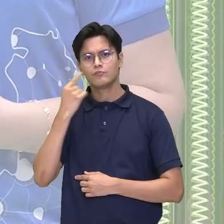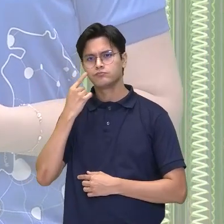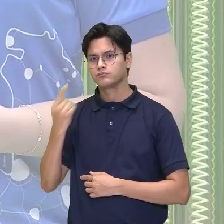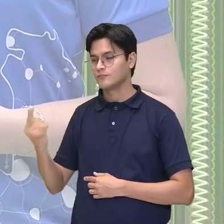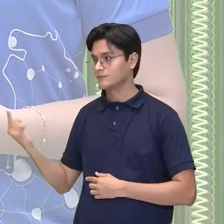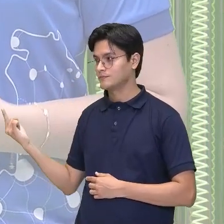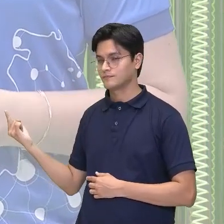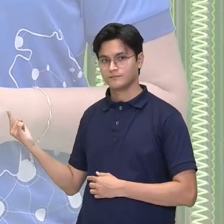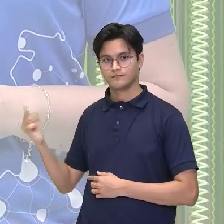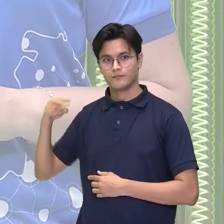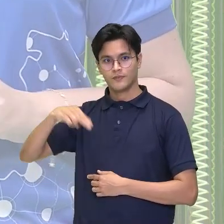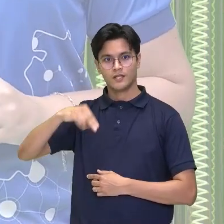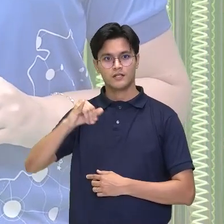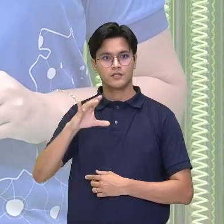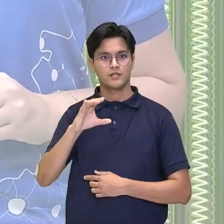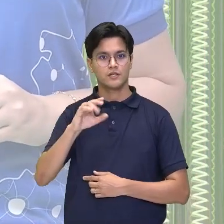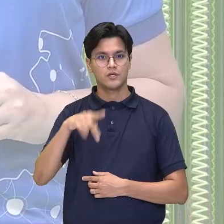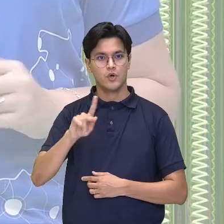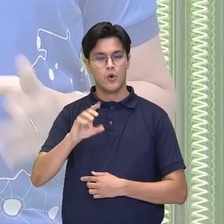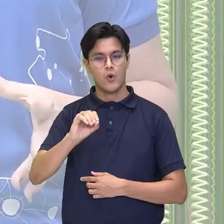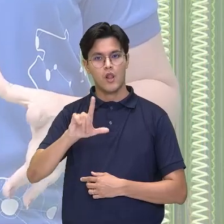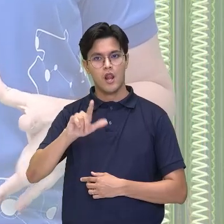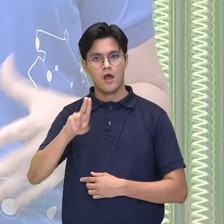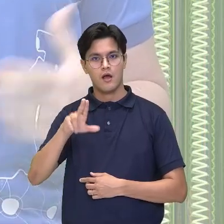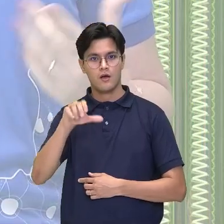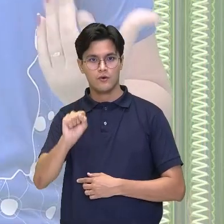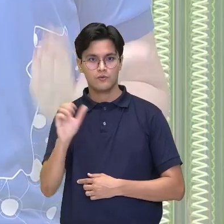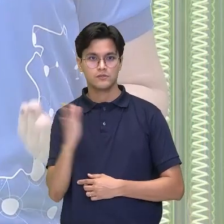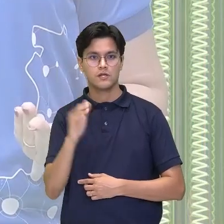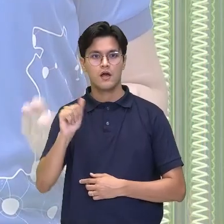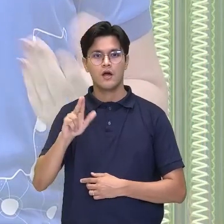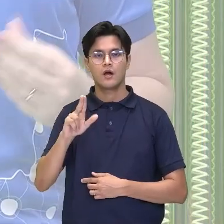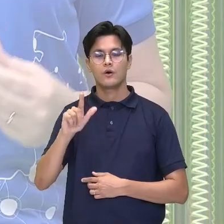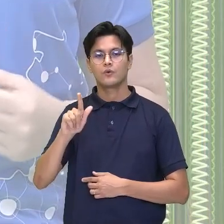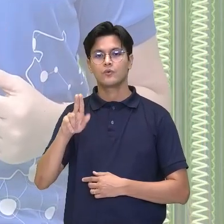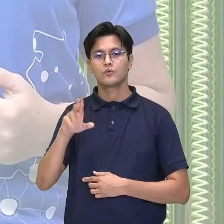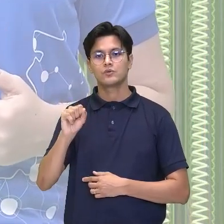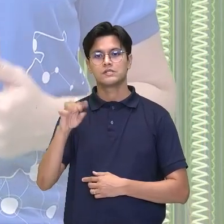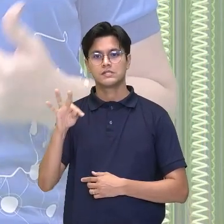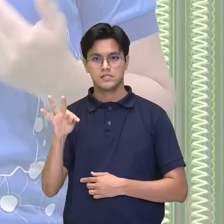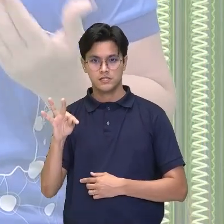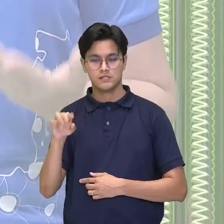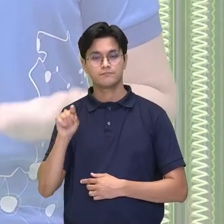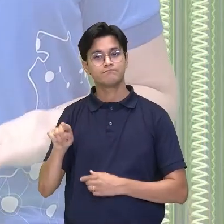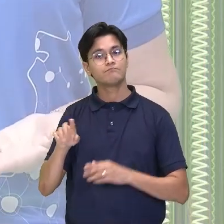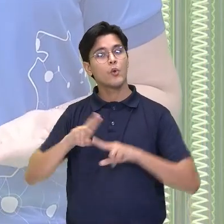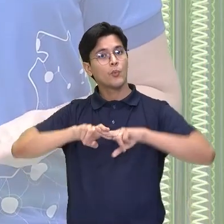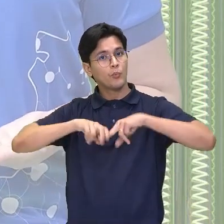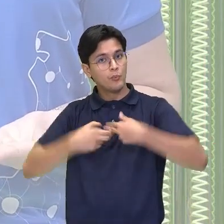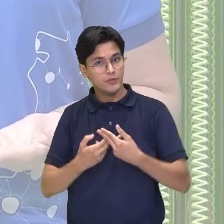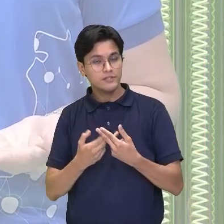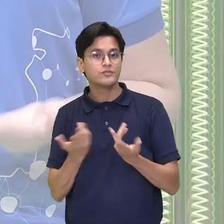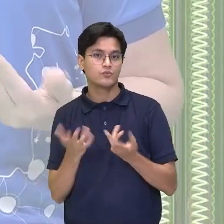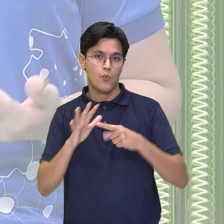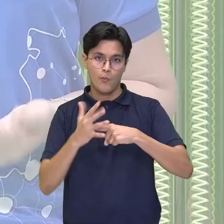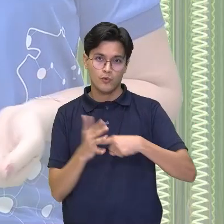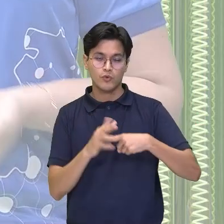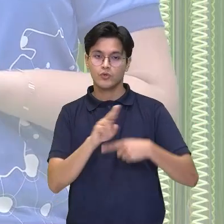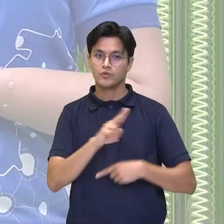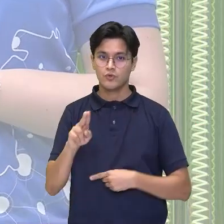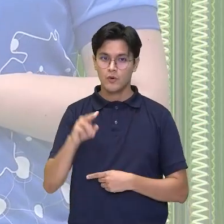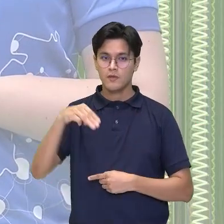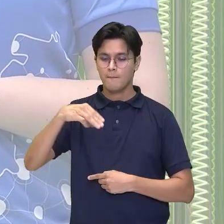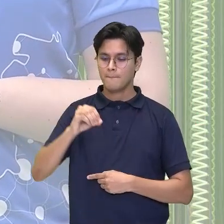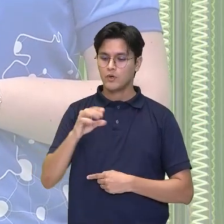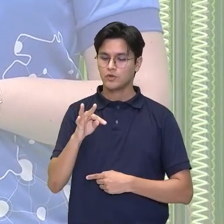é o Nicolaus August Otto, né? Tanto que esse motor é chamado motor de Otto, certo? E aí